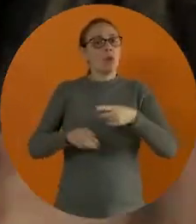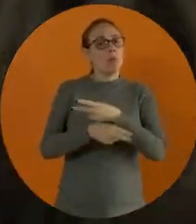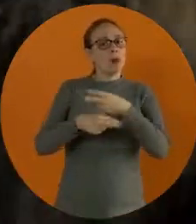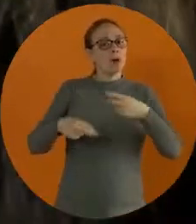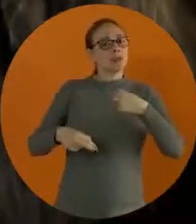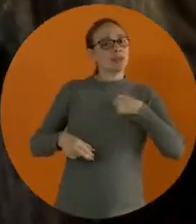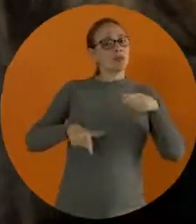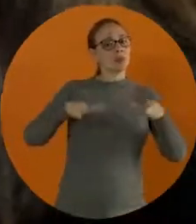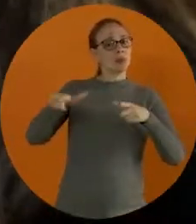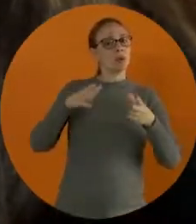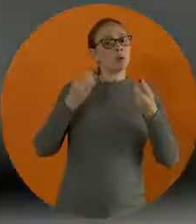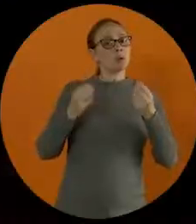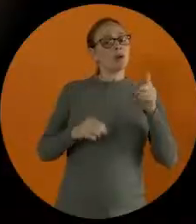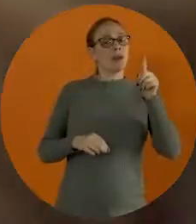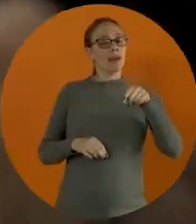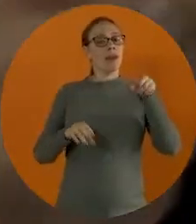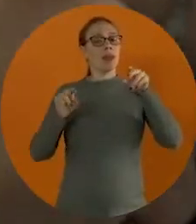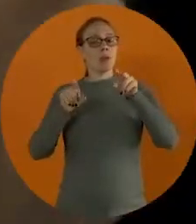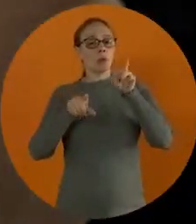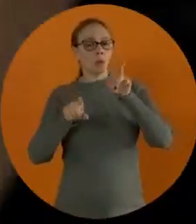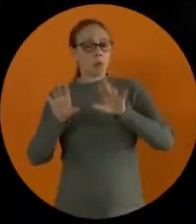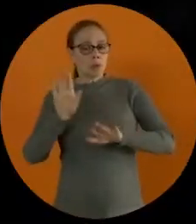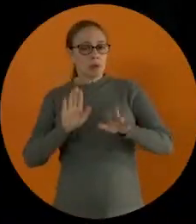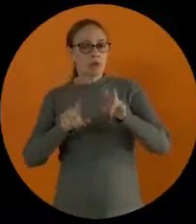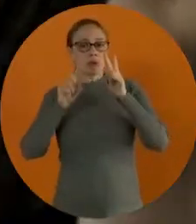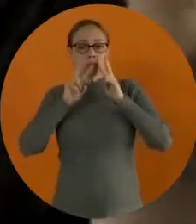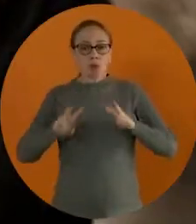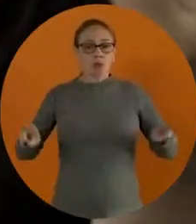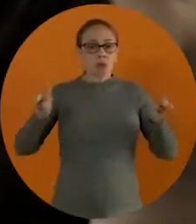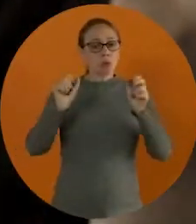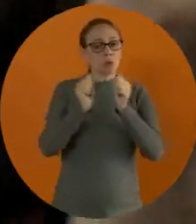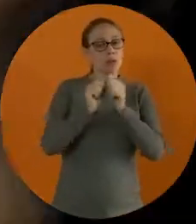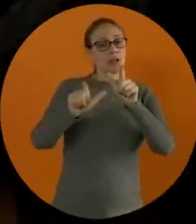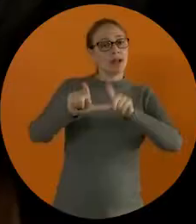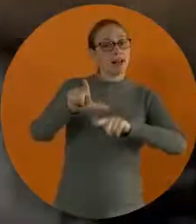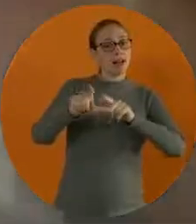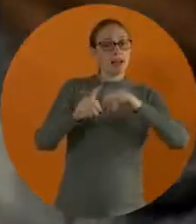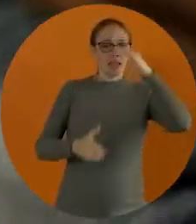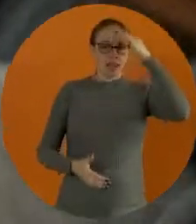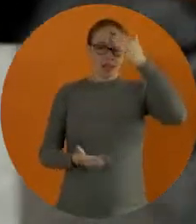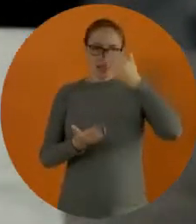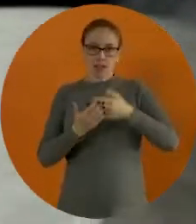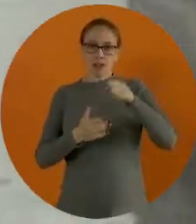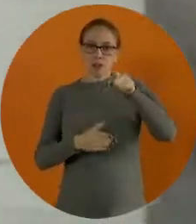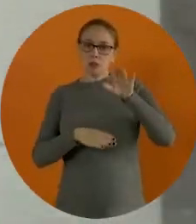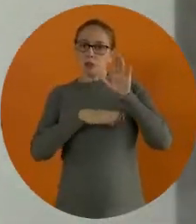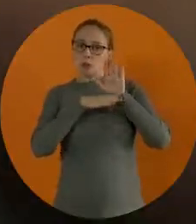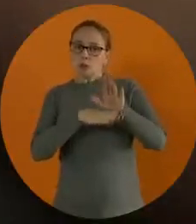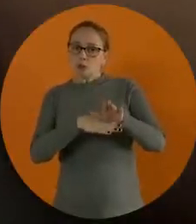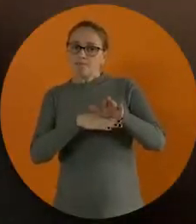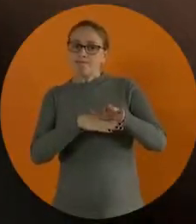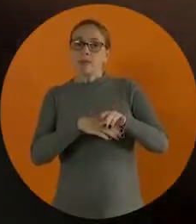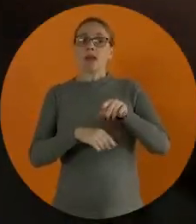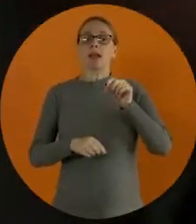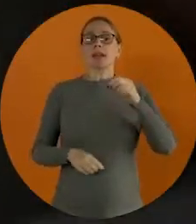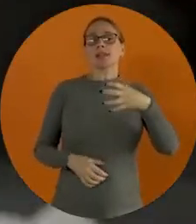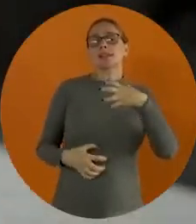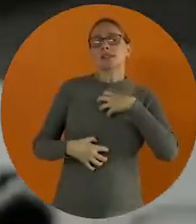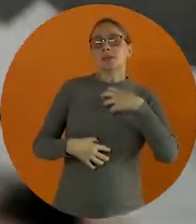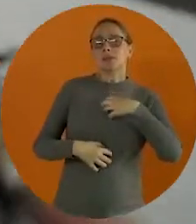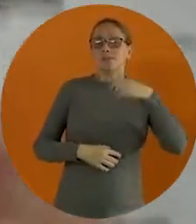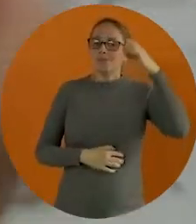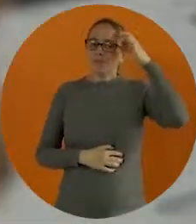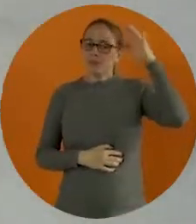um cuidado visual, né? E uma das coisas que eu trabalho muito é esse cuidado visual com as letras. E acredito que